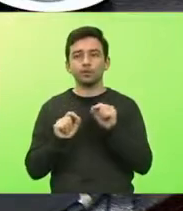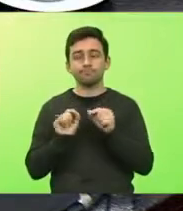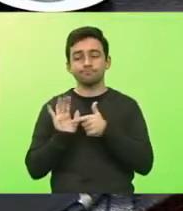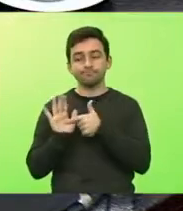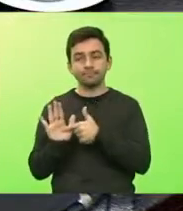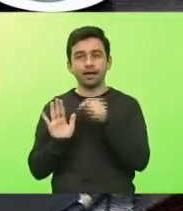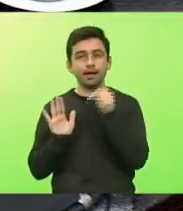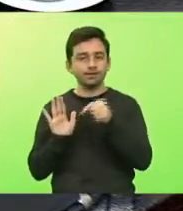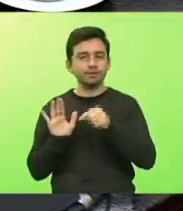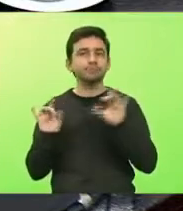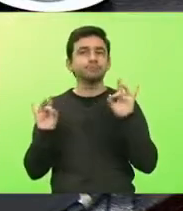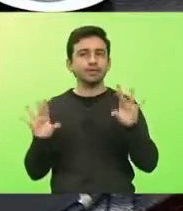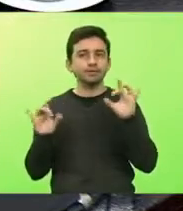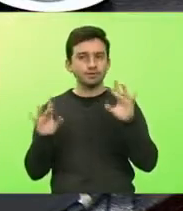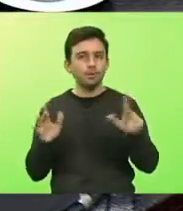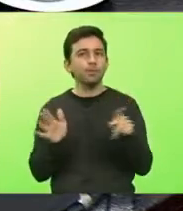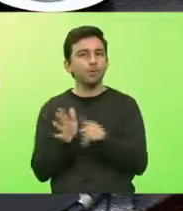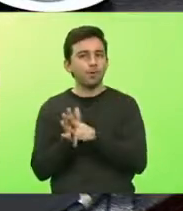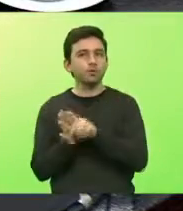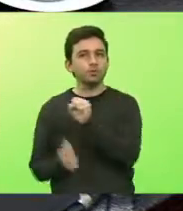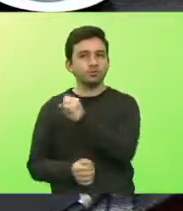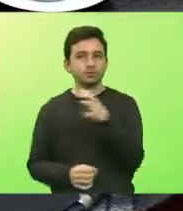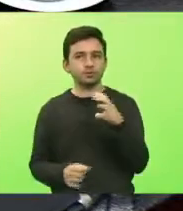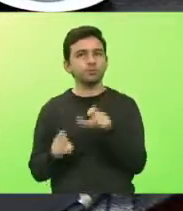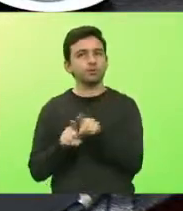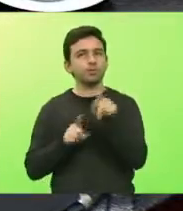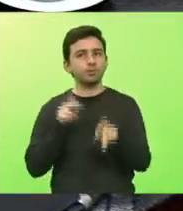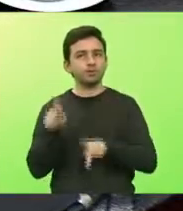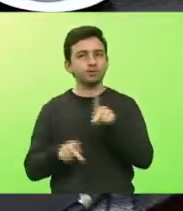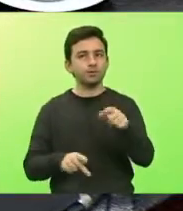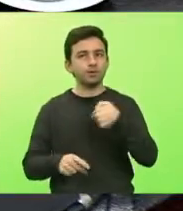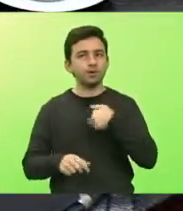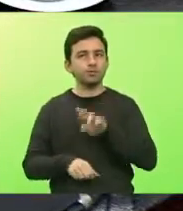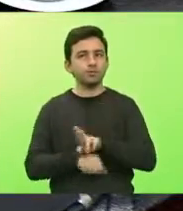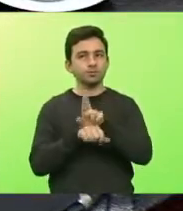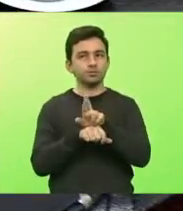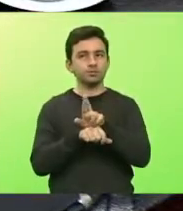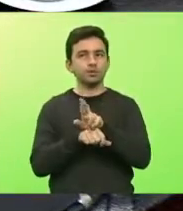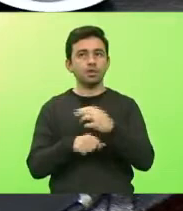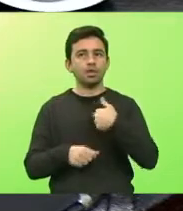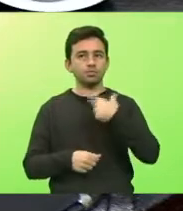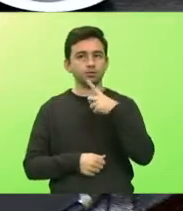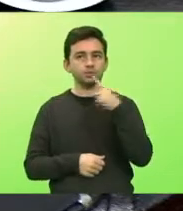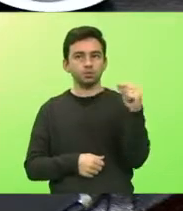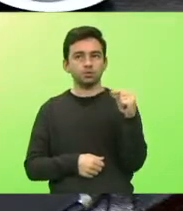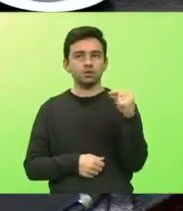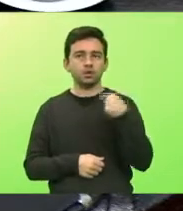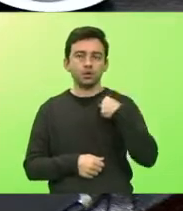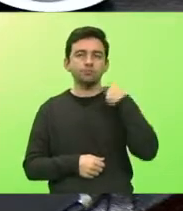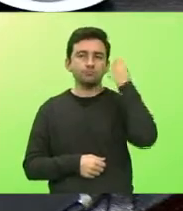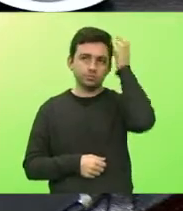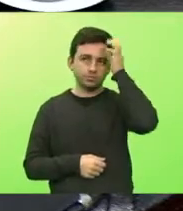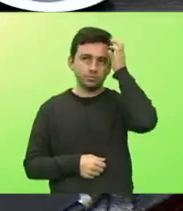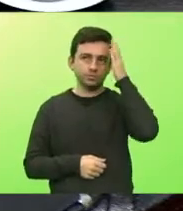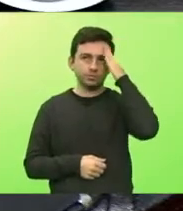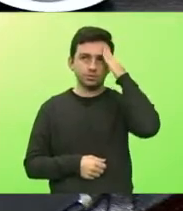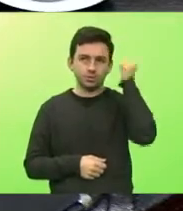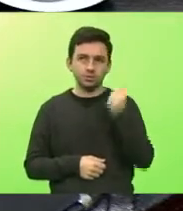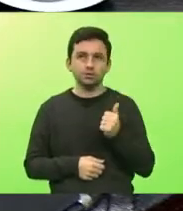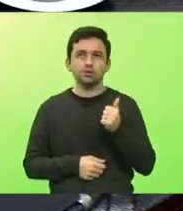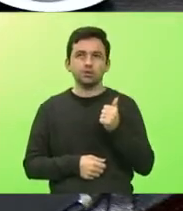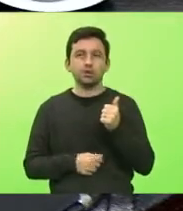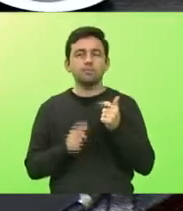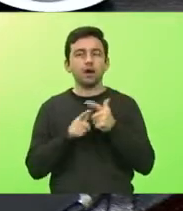Santa Catarina e também com a população que eu represento aqui. Fui eleita e tenho consciência disso, em grande parte